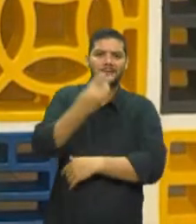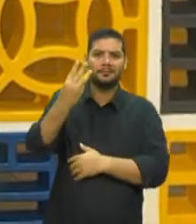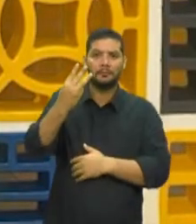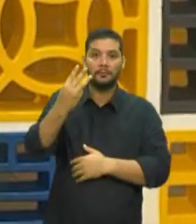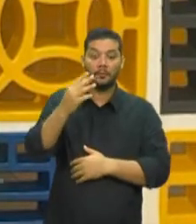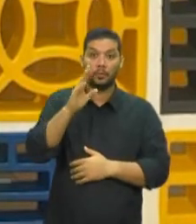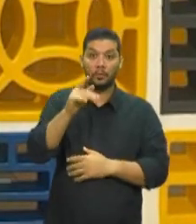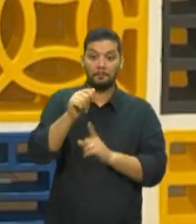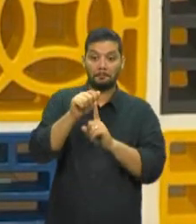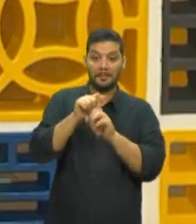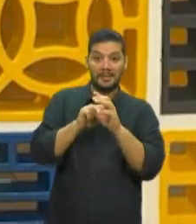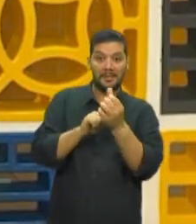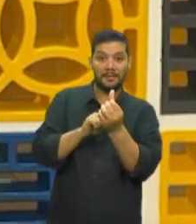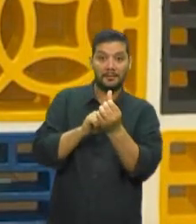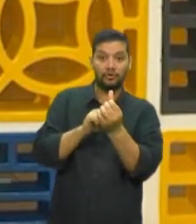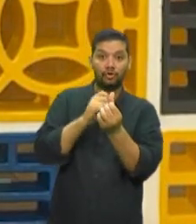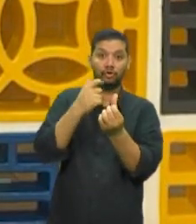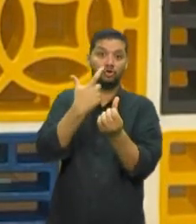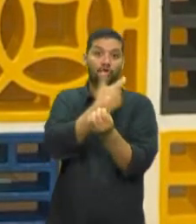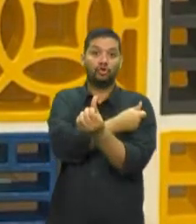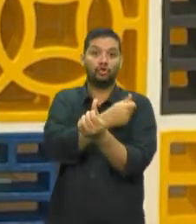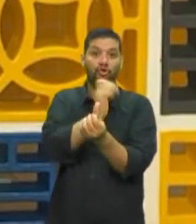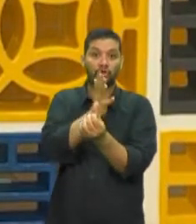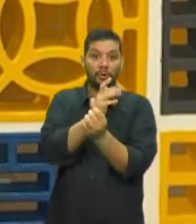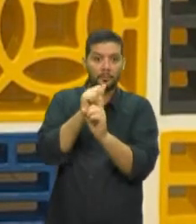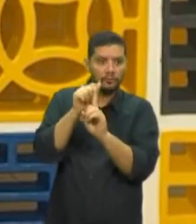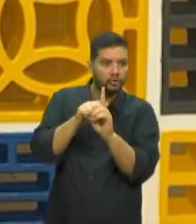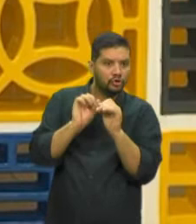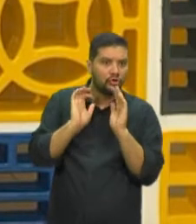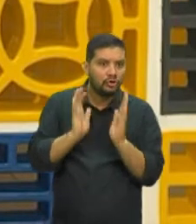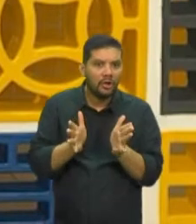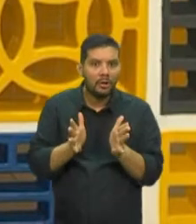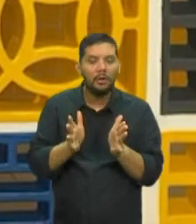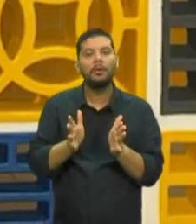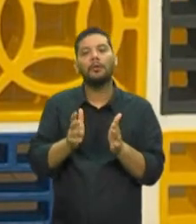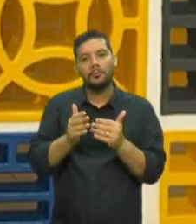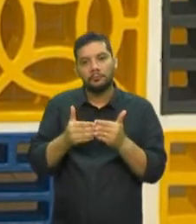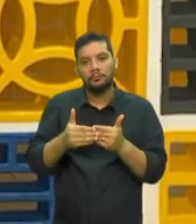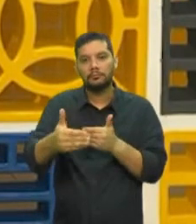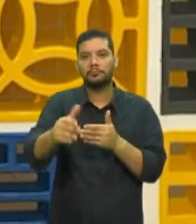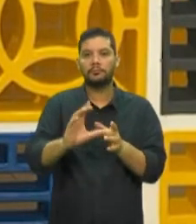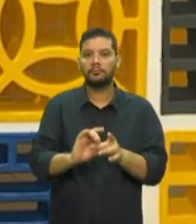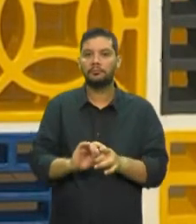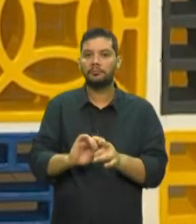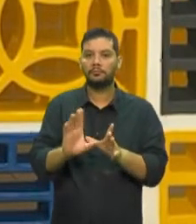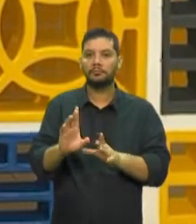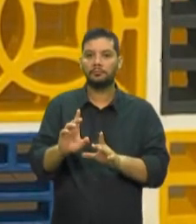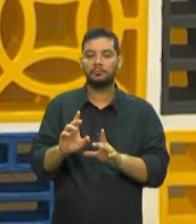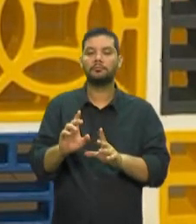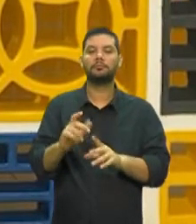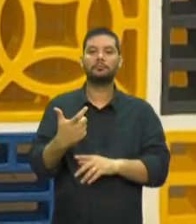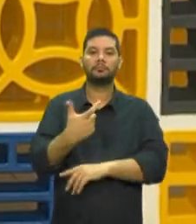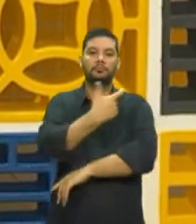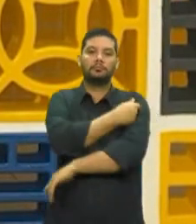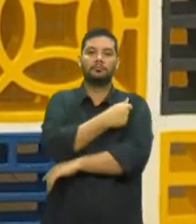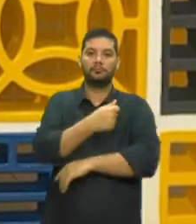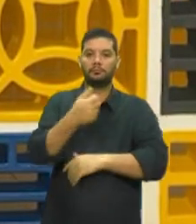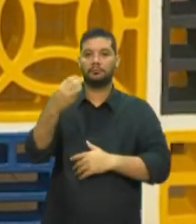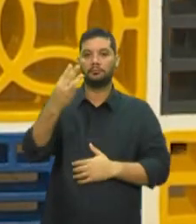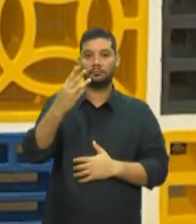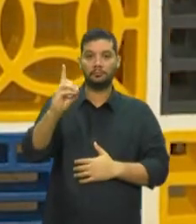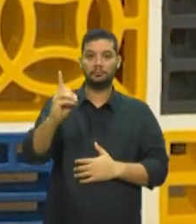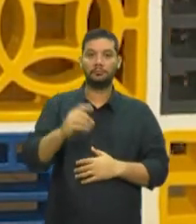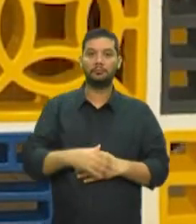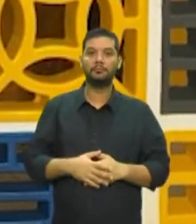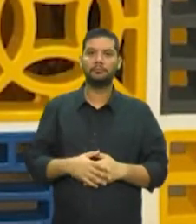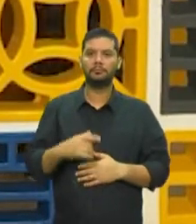que tomou a segunda dose. Nós já agendamos e estamos publicando agora no site cerca